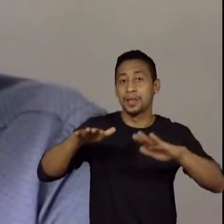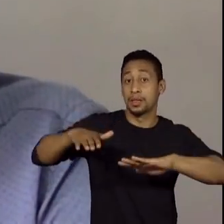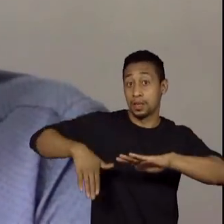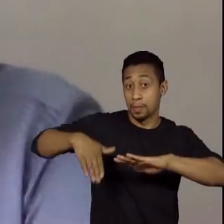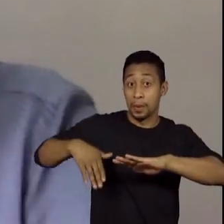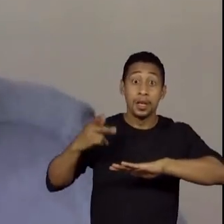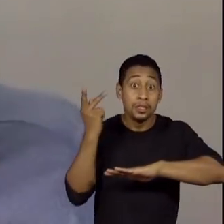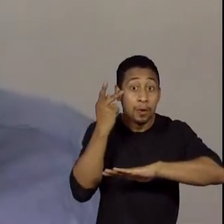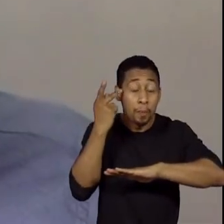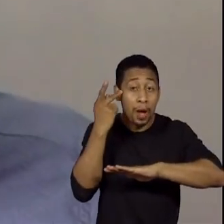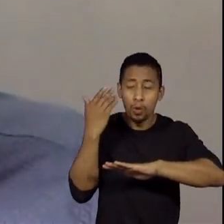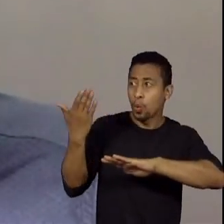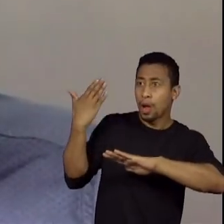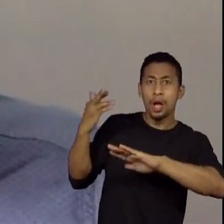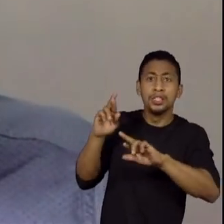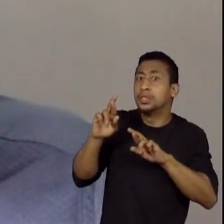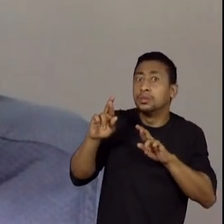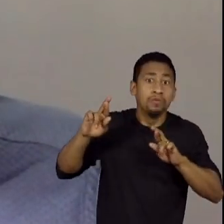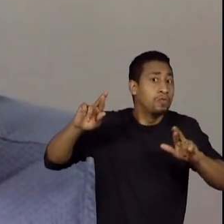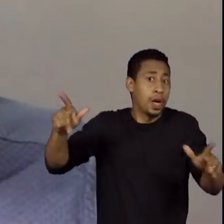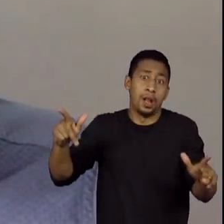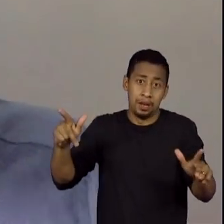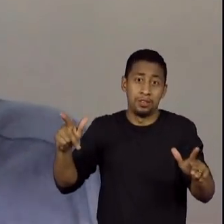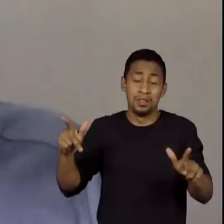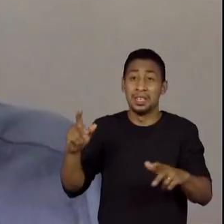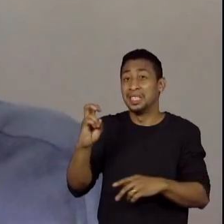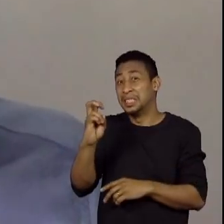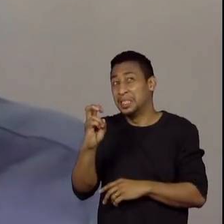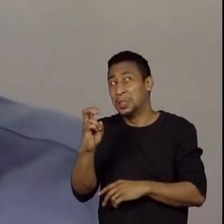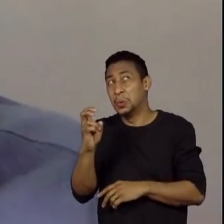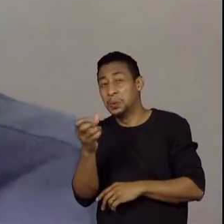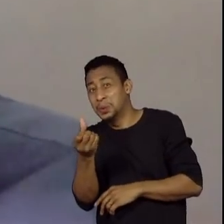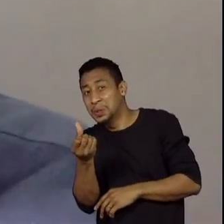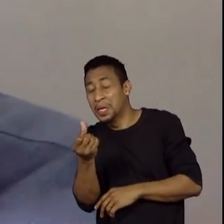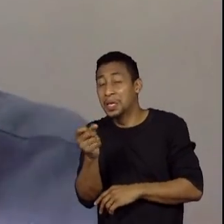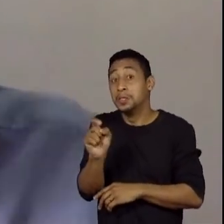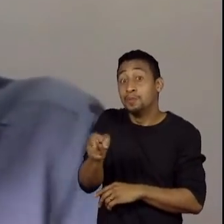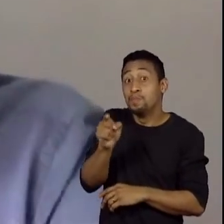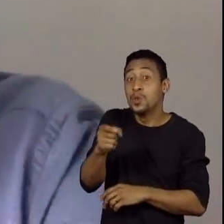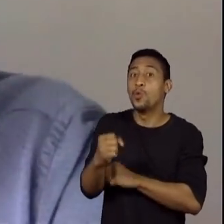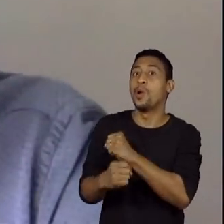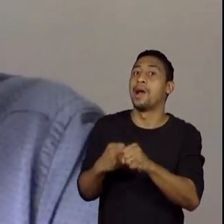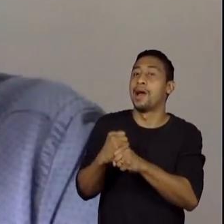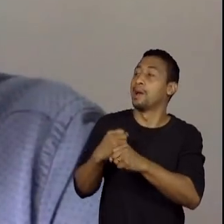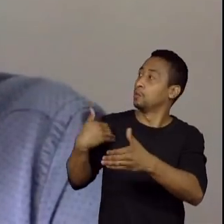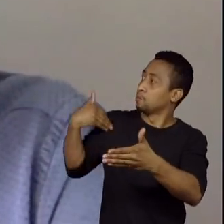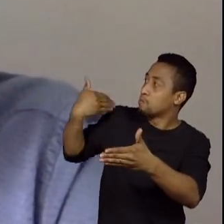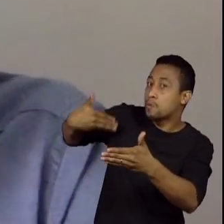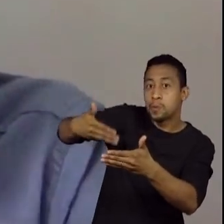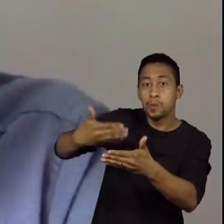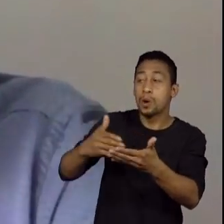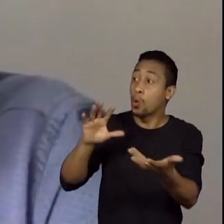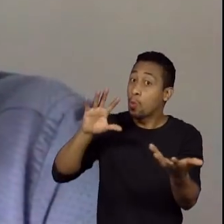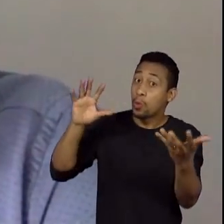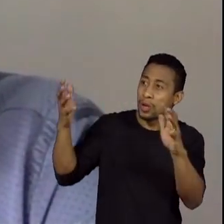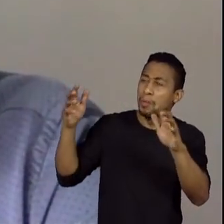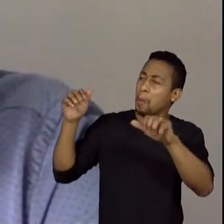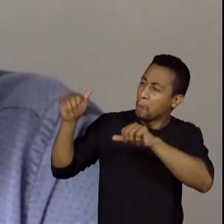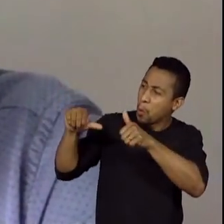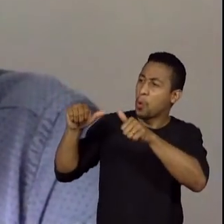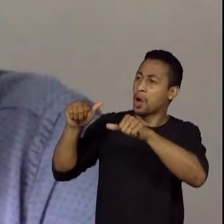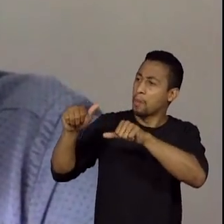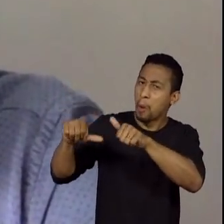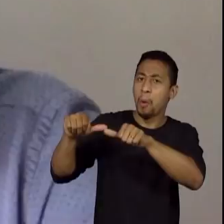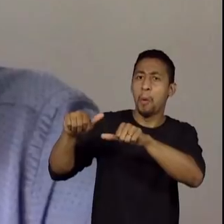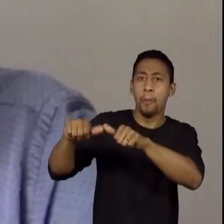diferente ao longo dos últimos 5, 6 mil anos, né? Então a gente teve aqui, ao redor de 6 mil anos,